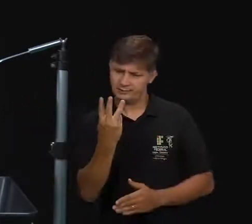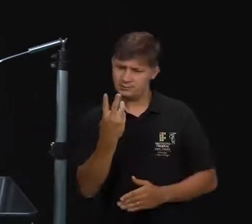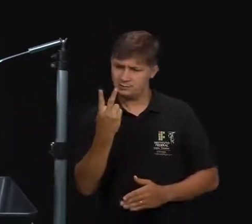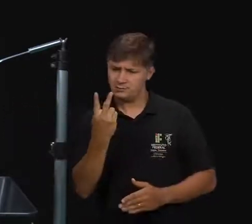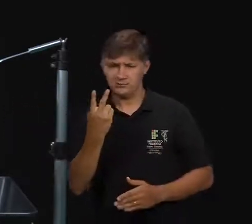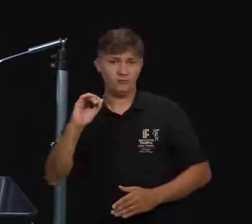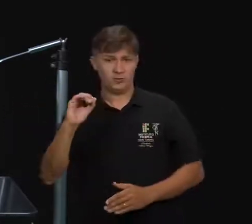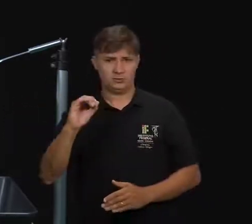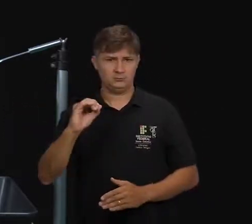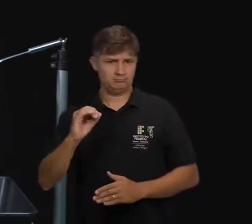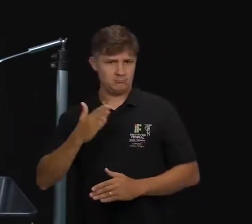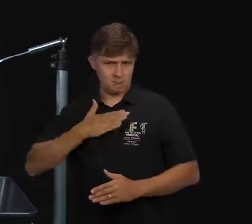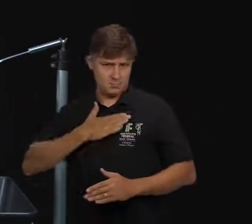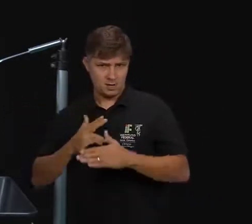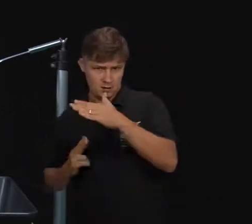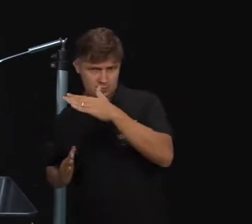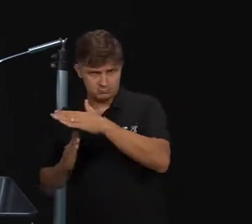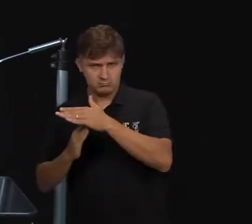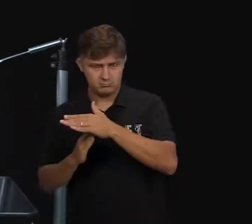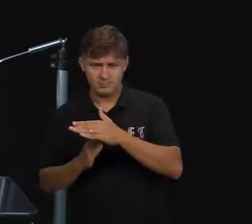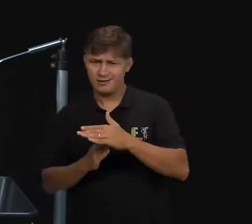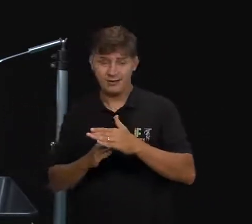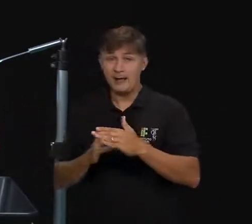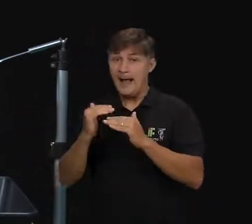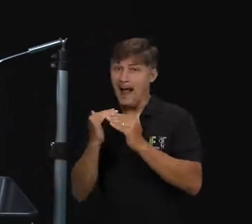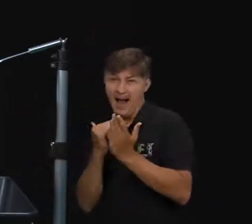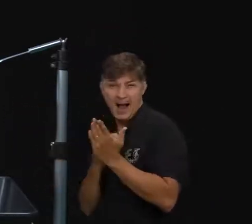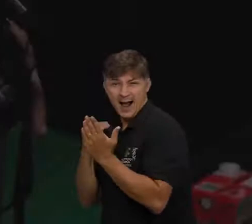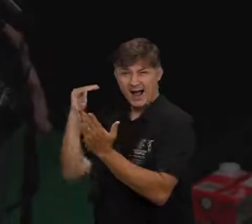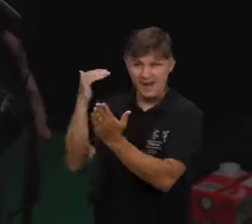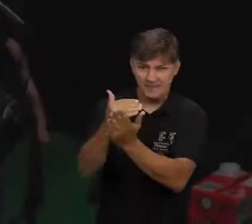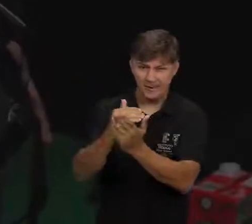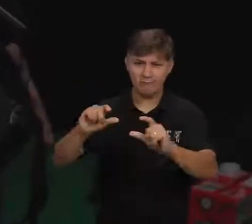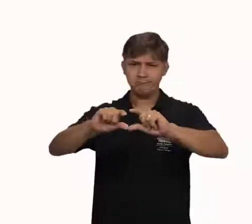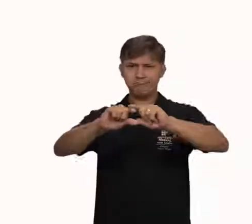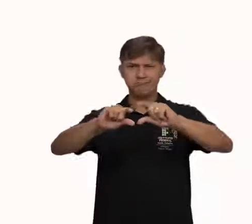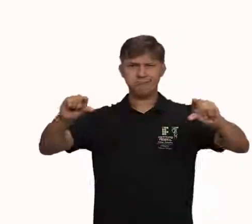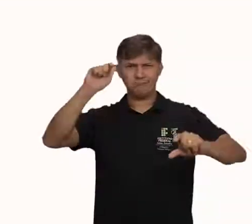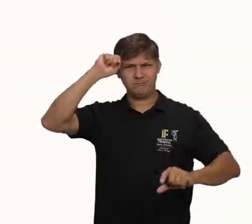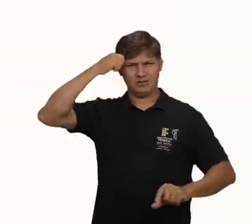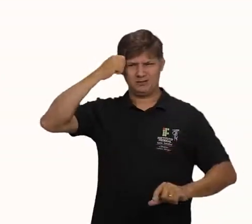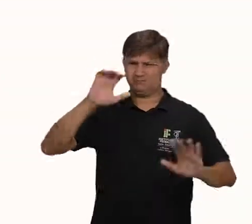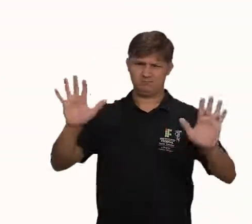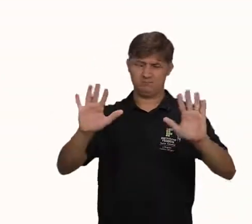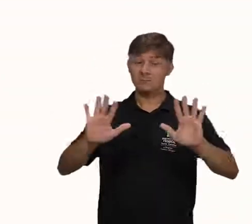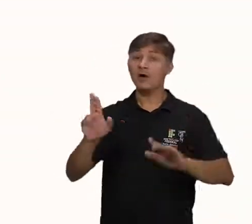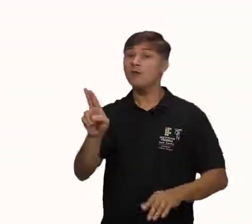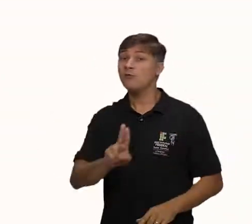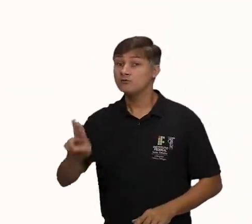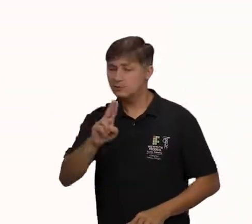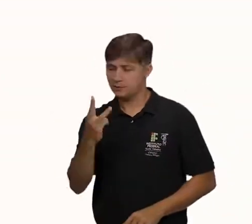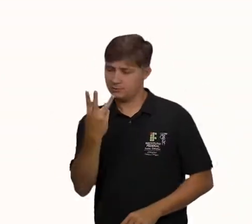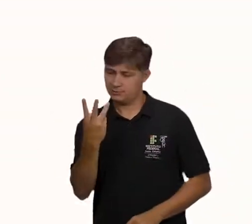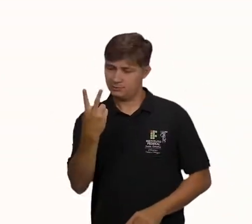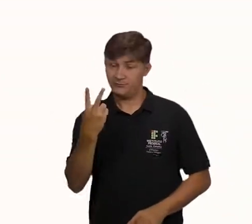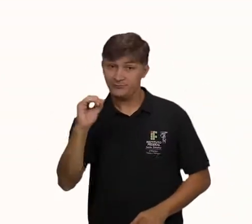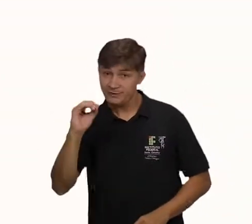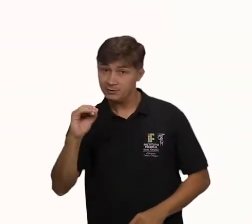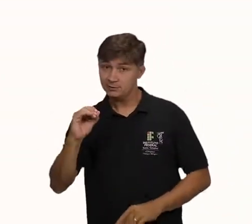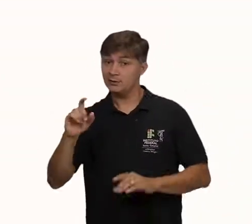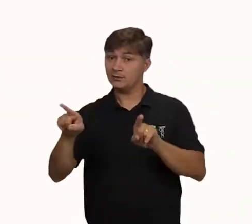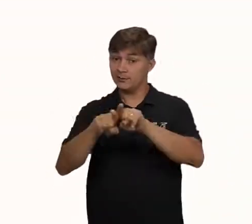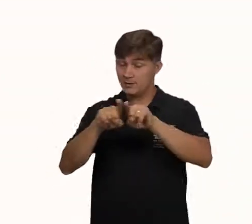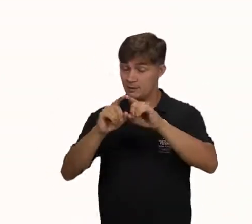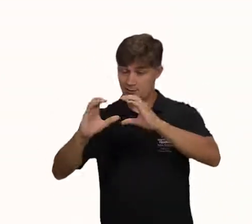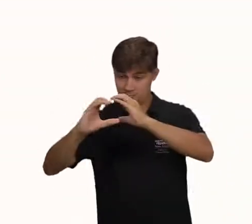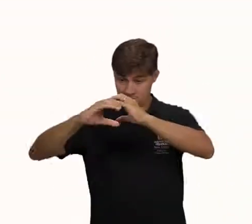máximo aí 320. Mais do que isso, o que acontece? A foto sai com uma tarja preta. Então, nesse caso, eu vou usar